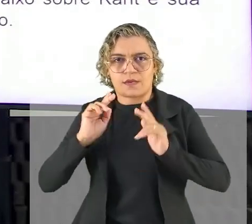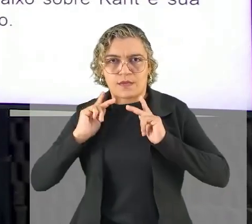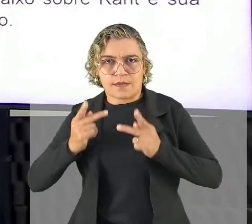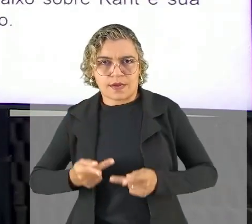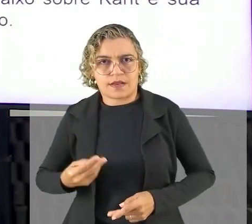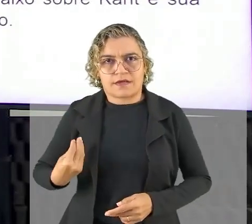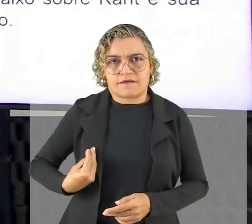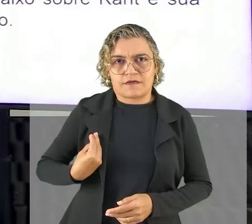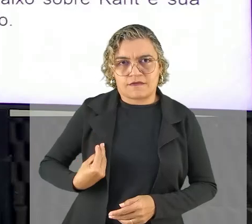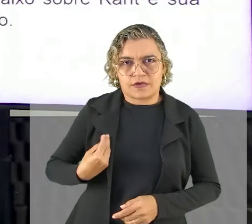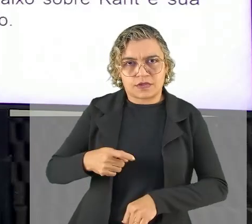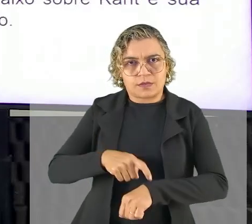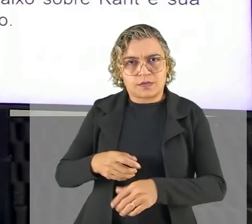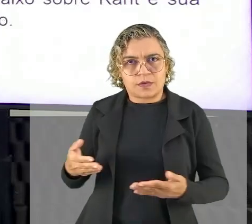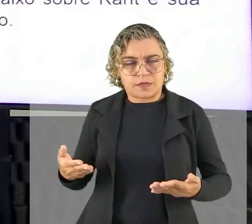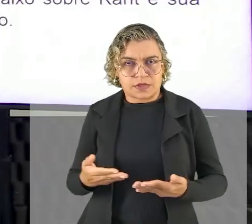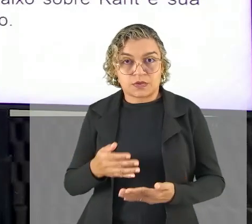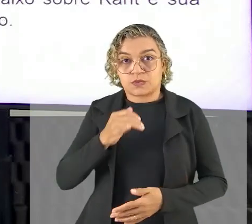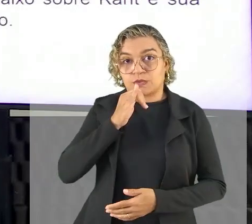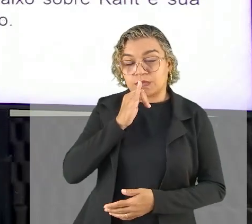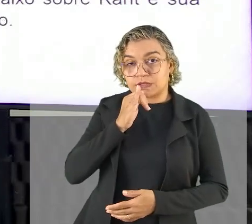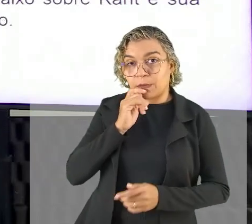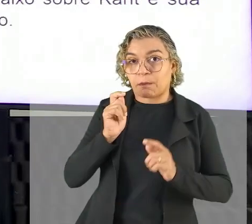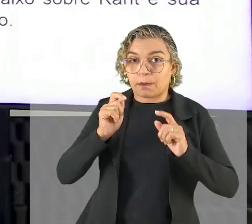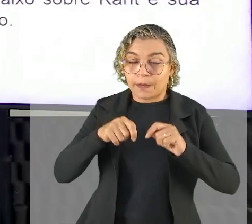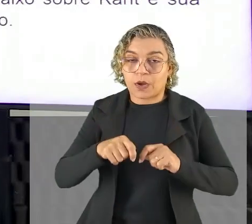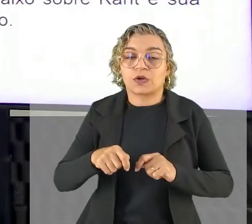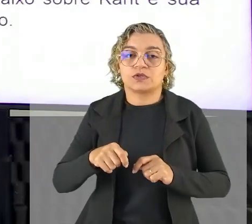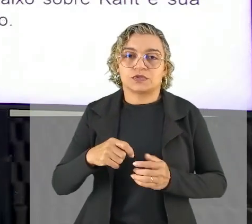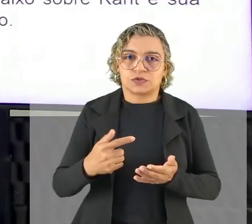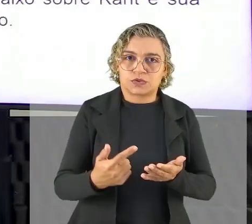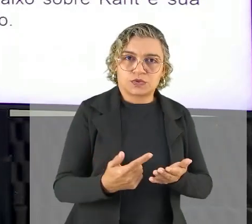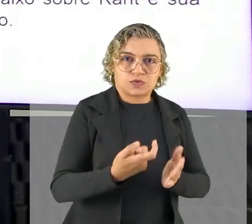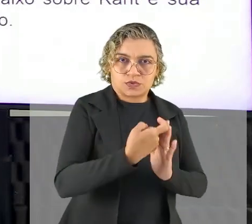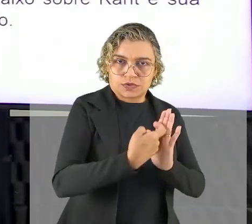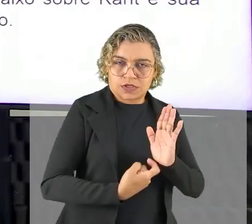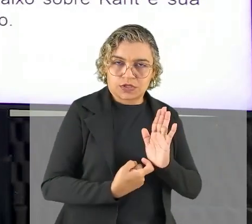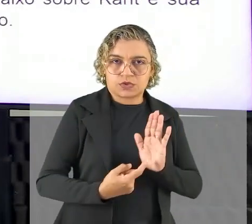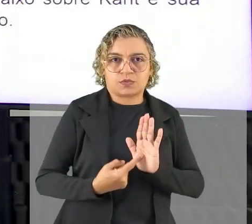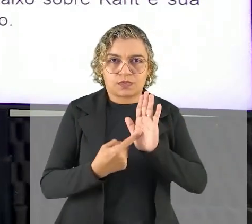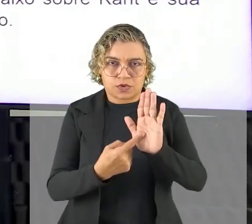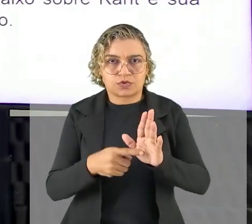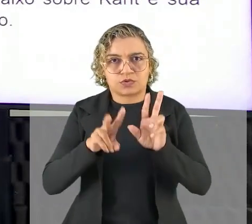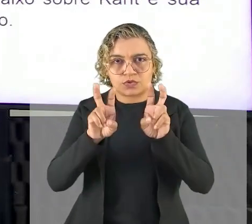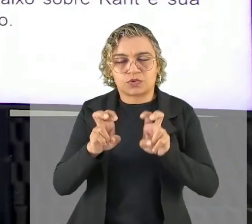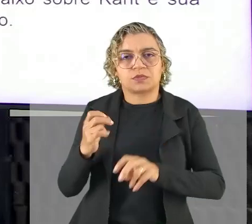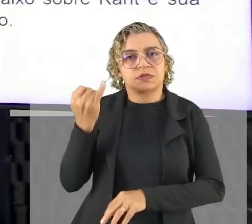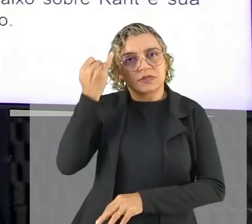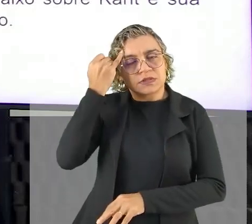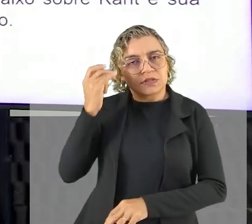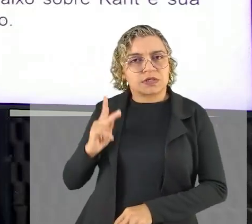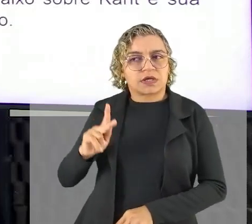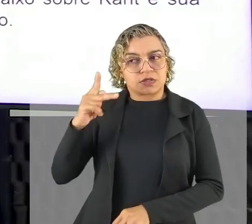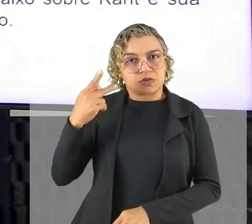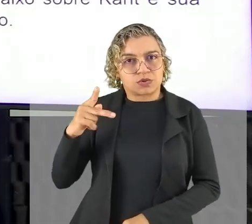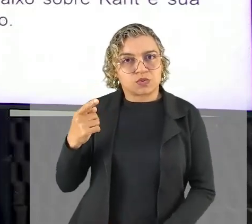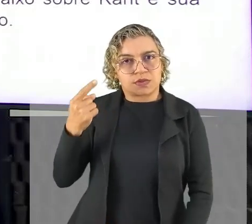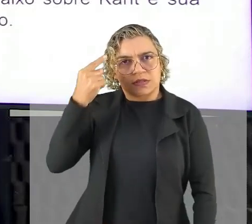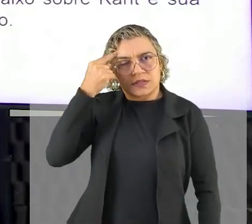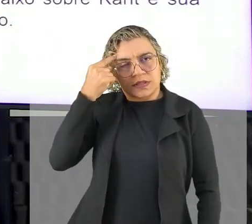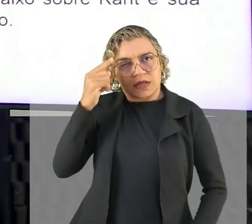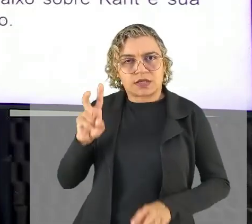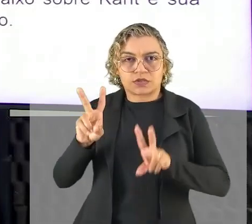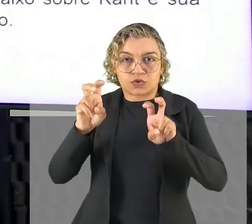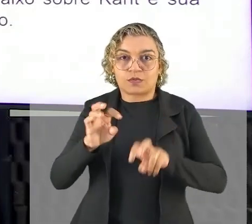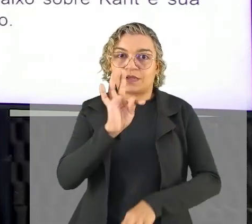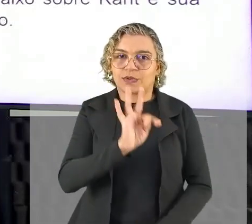momento. Um exemplo disso pode ser visto no texto abaixo, sobre Kant e a sua ideia sobre o